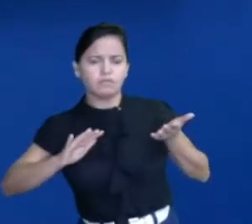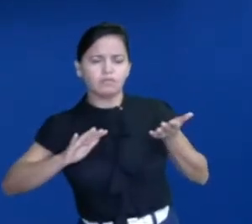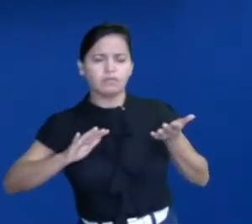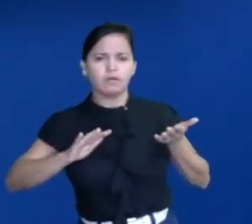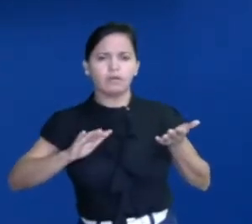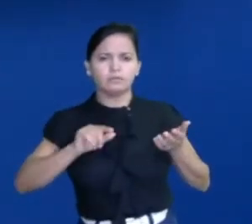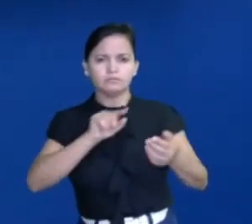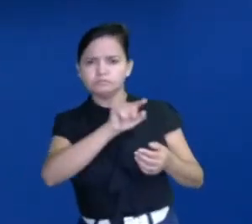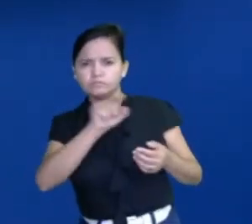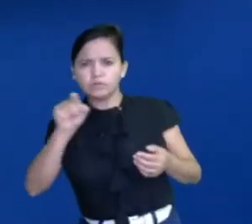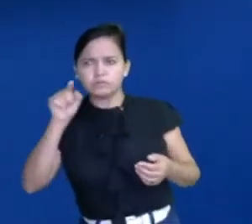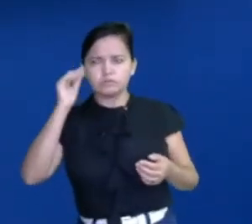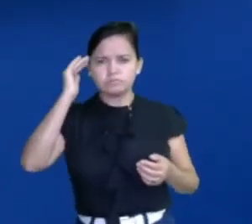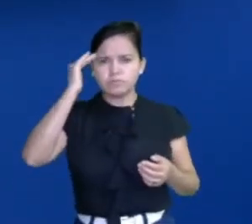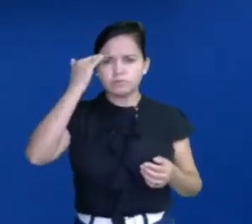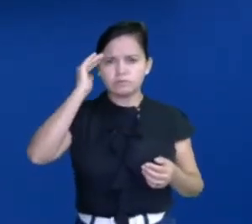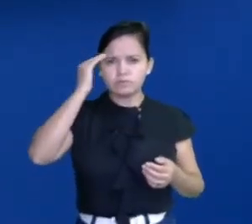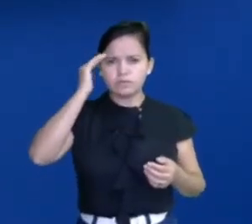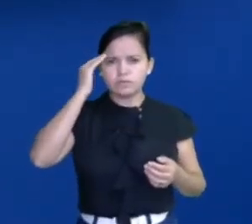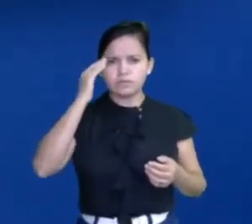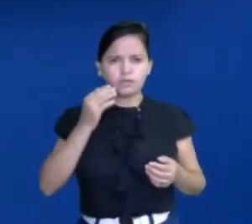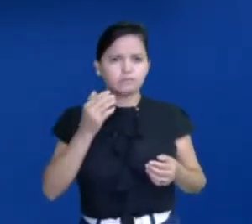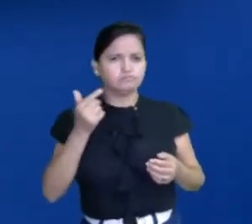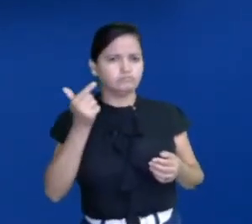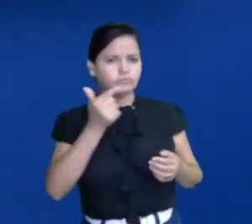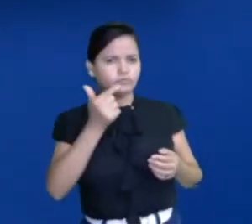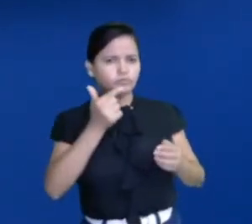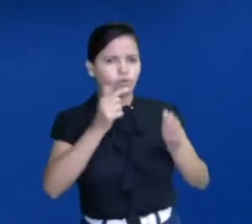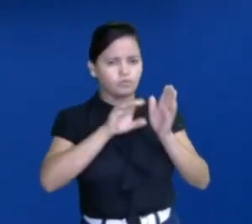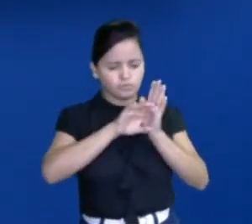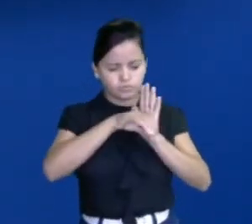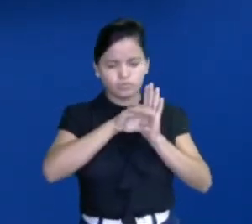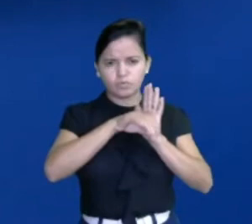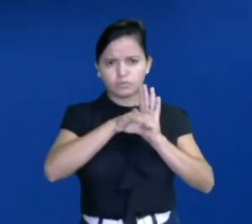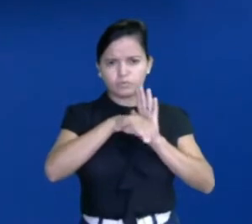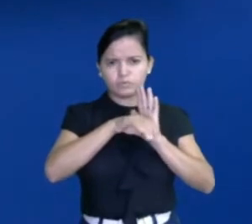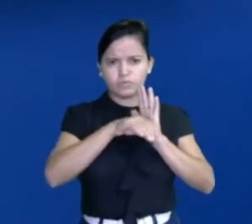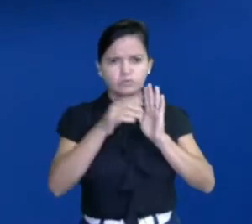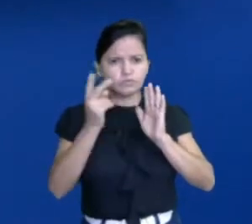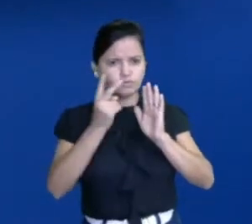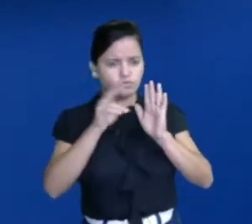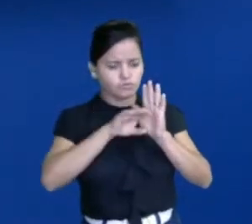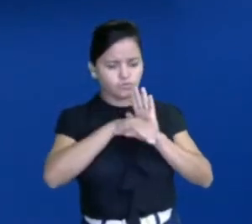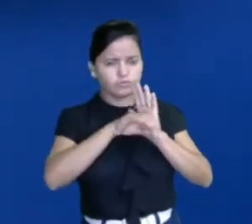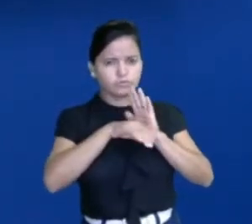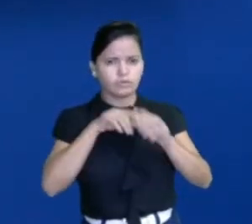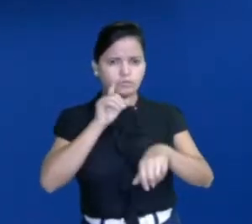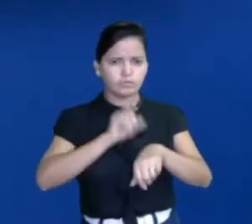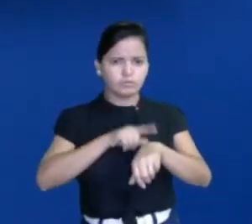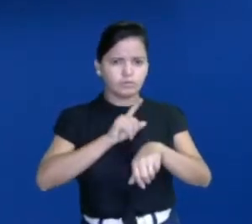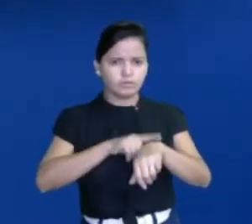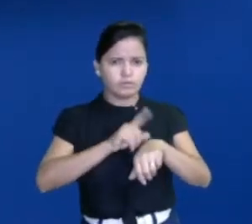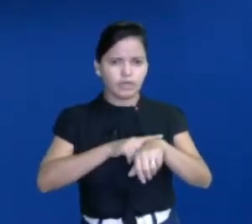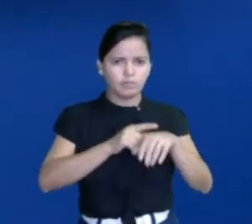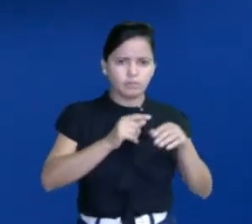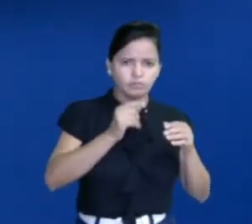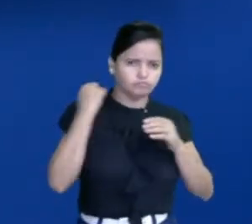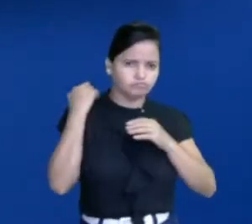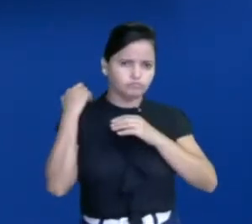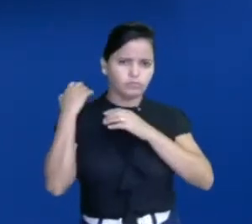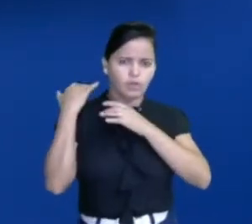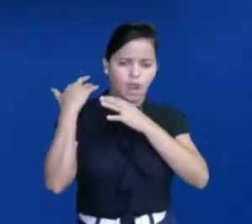nos dar uma noção desses dois conceitos de tempo histórico e tempo cronológico. Por quê? Porque